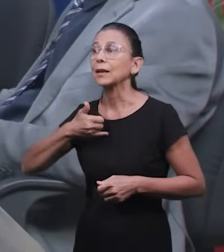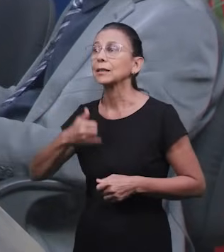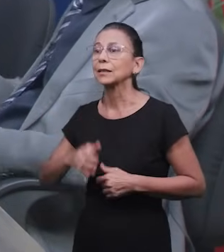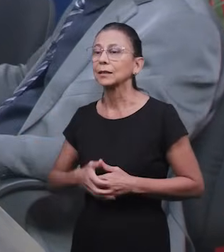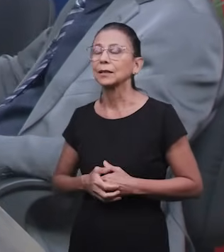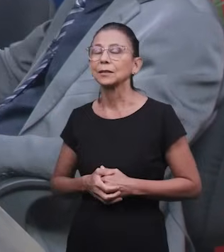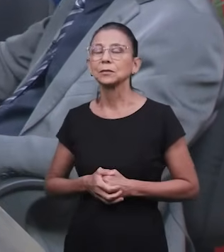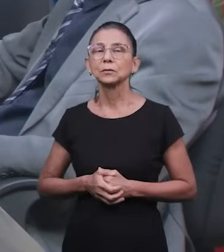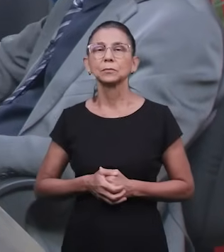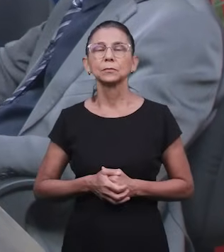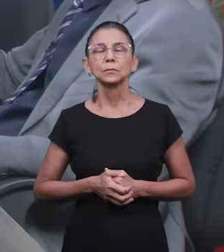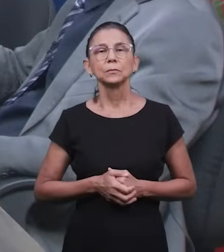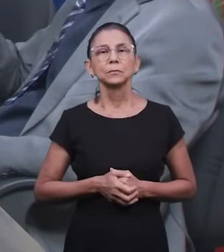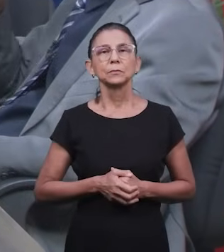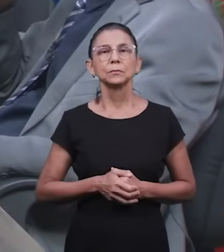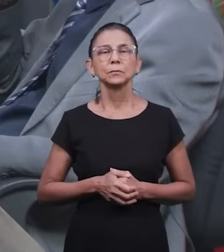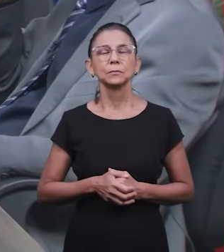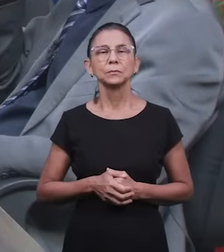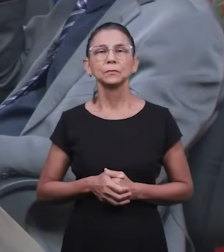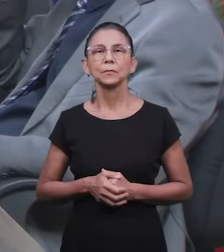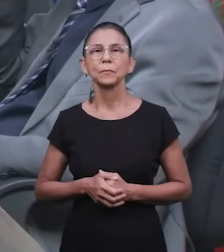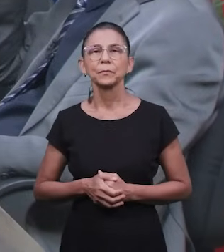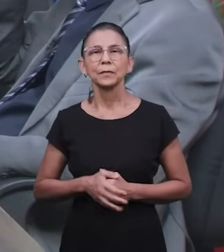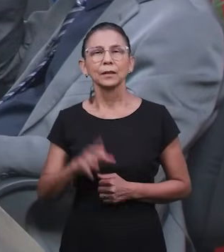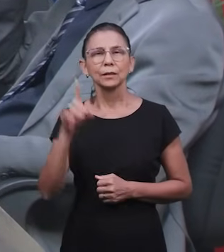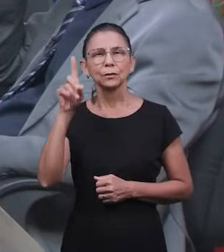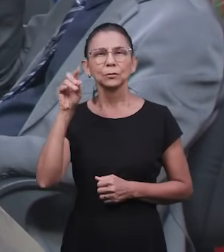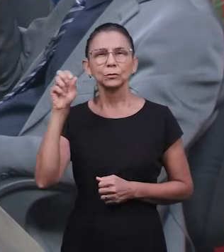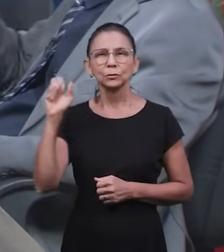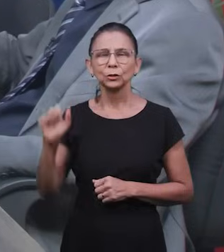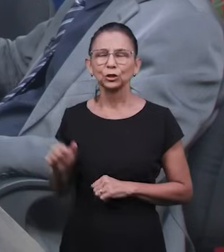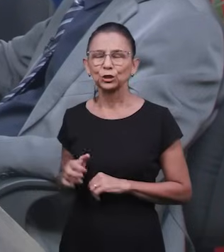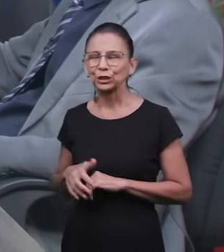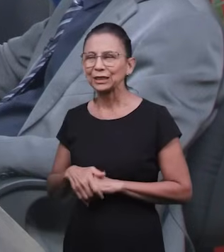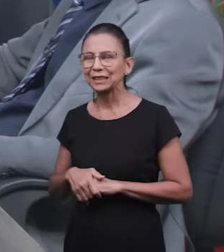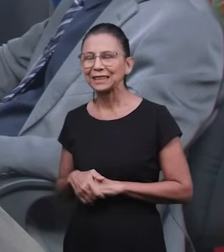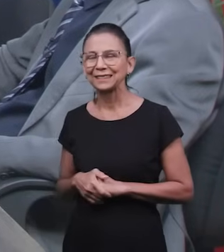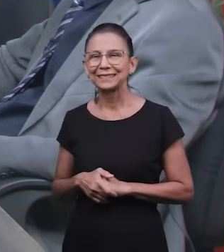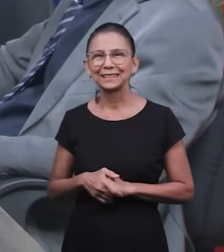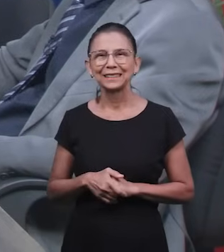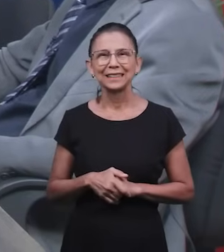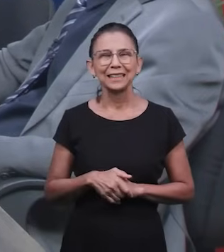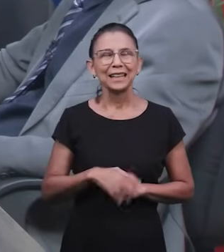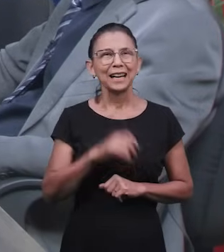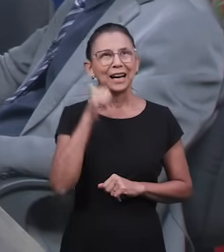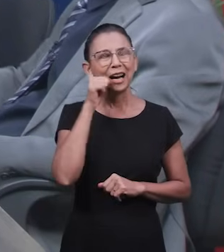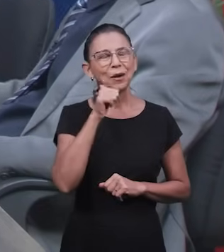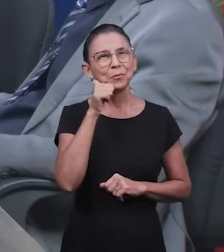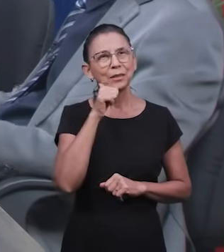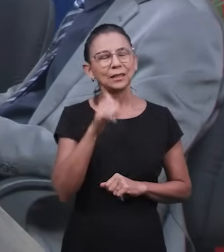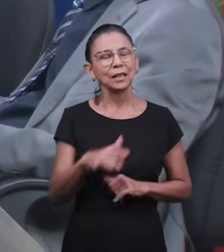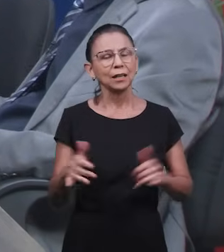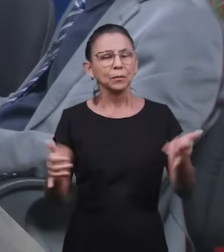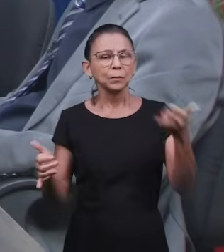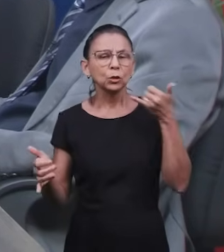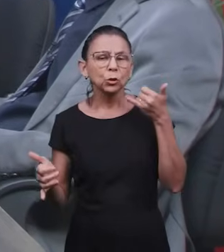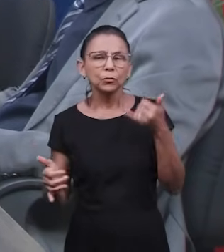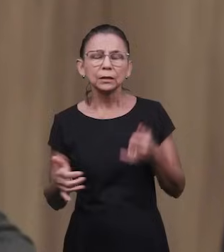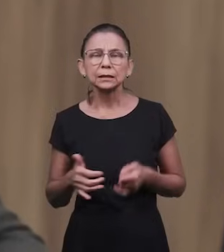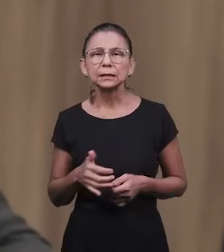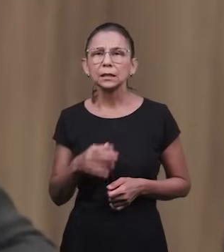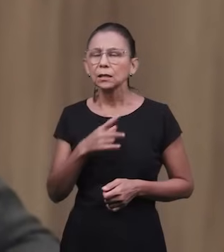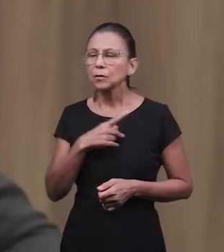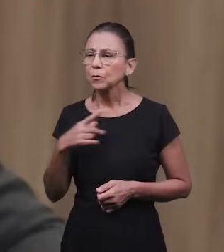preciso. Aí, um dia desse, uma irmã falou assim, pastor, você não vai abrir a palavra, não? Eu falei assim, mas por